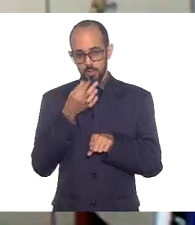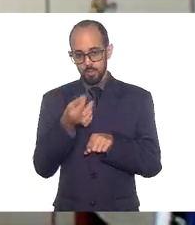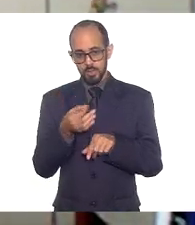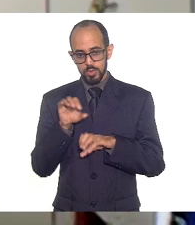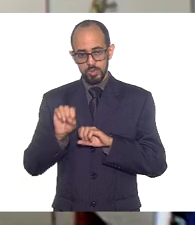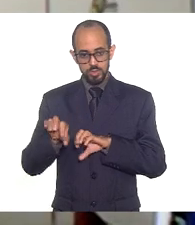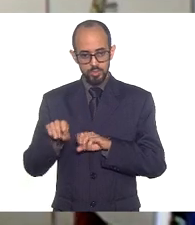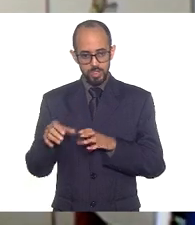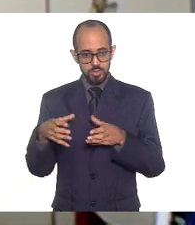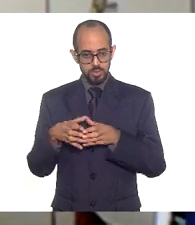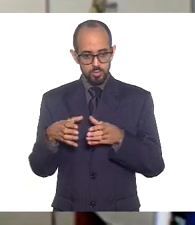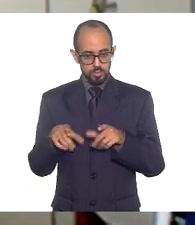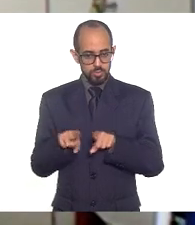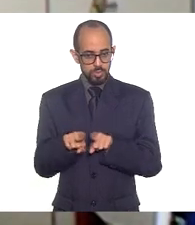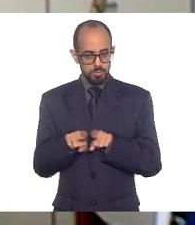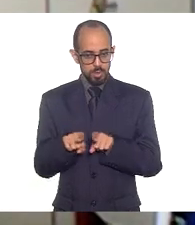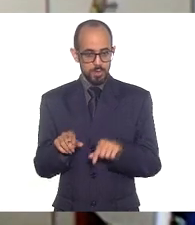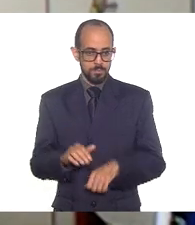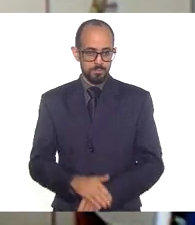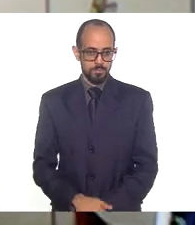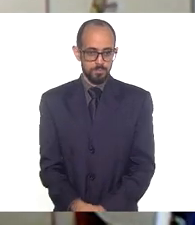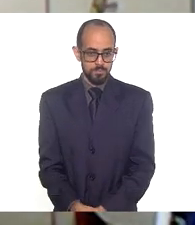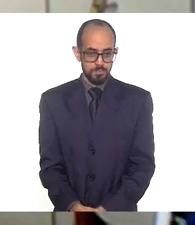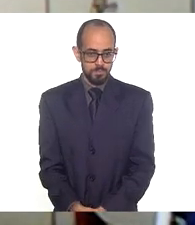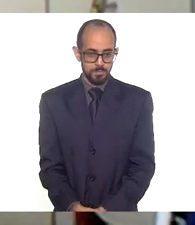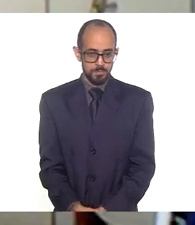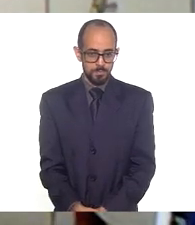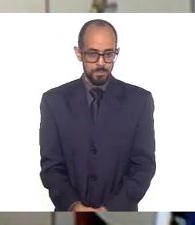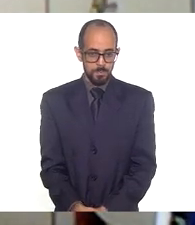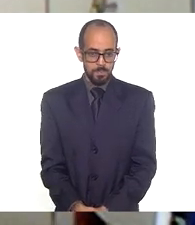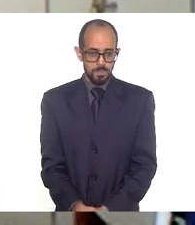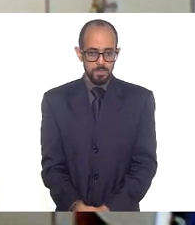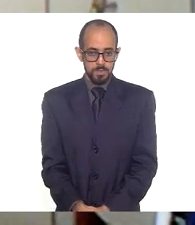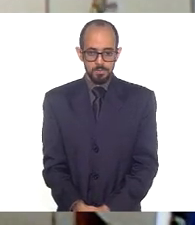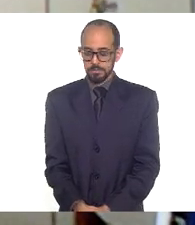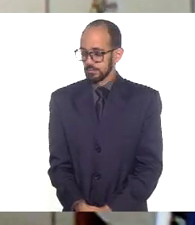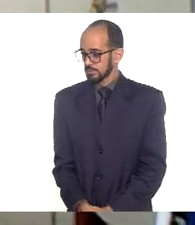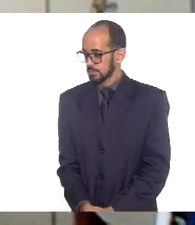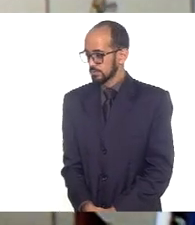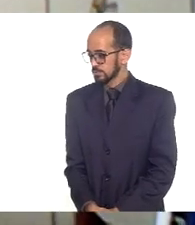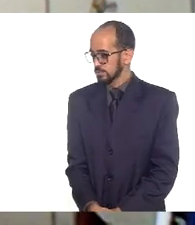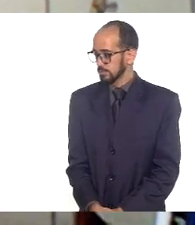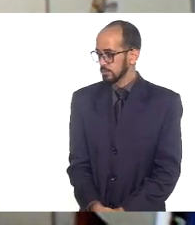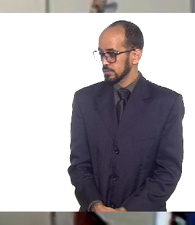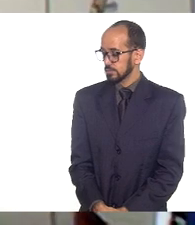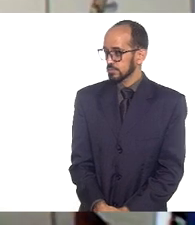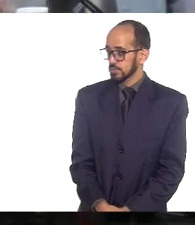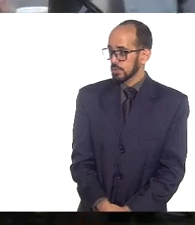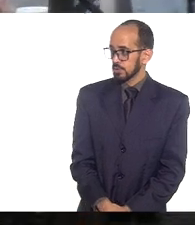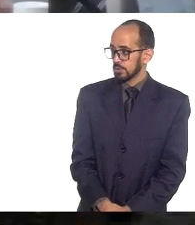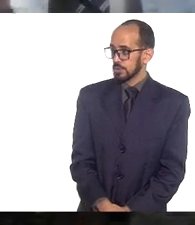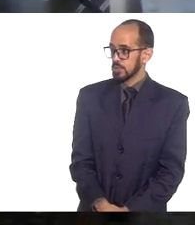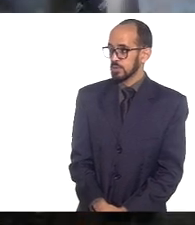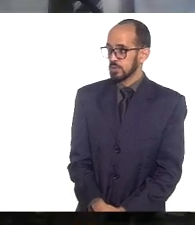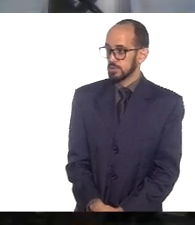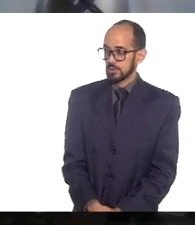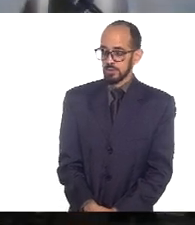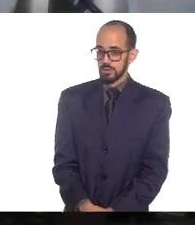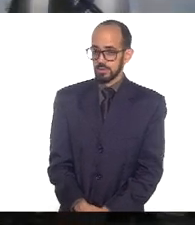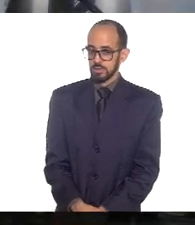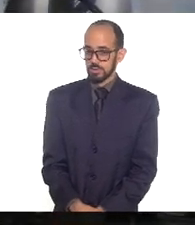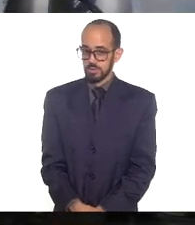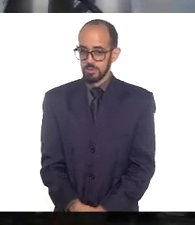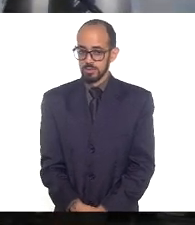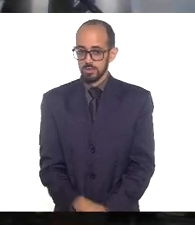receber da comissão de educação também E aí e eu